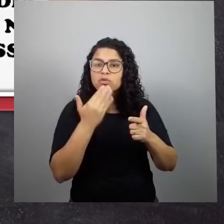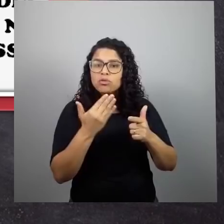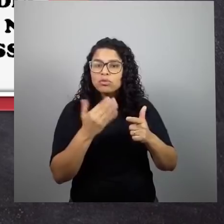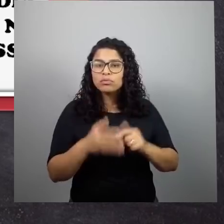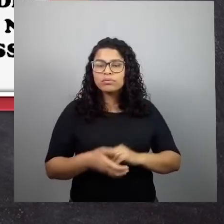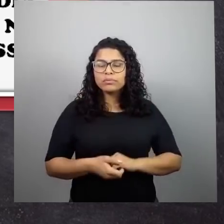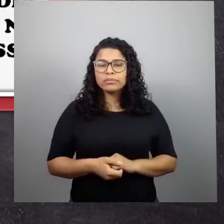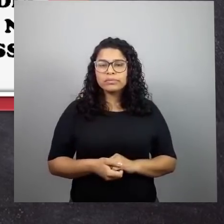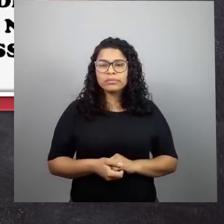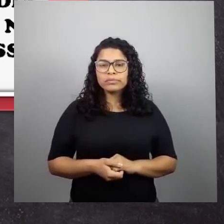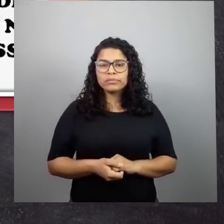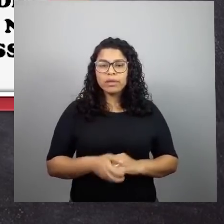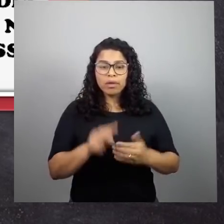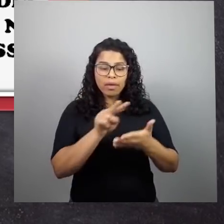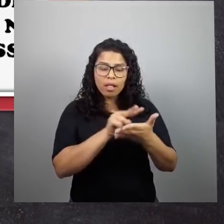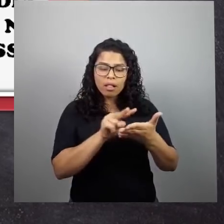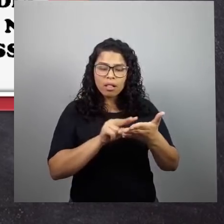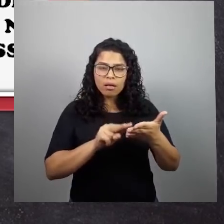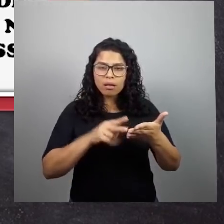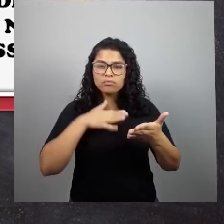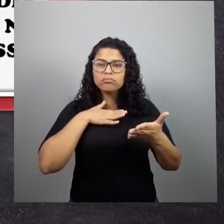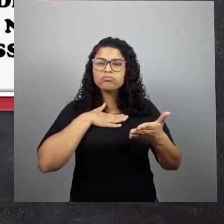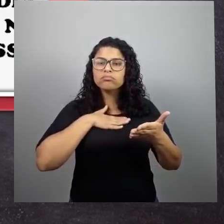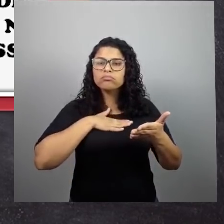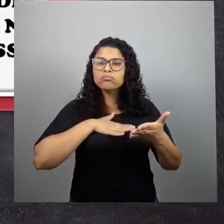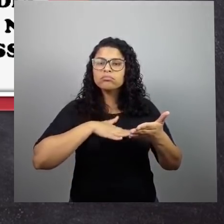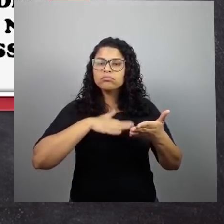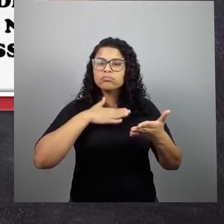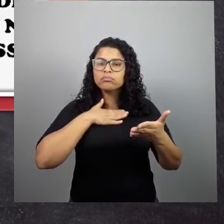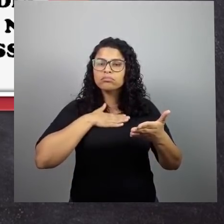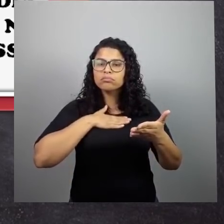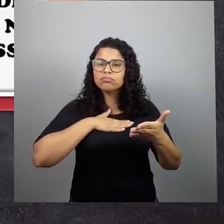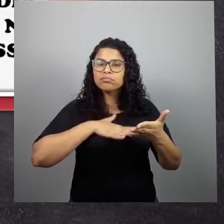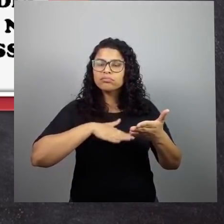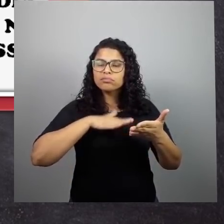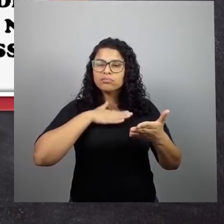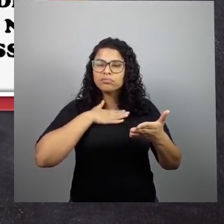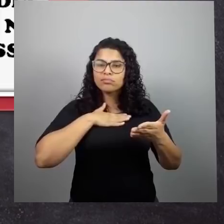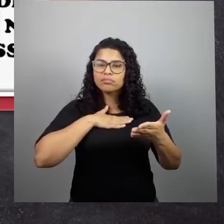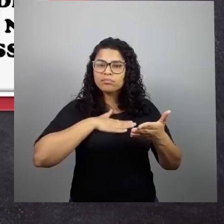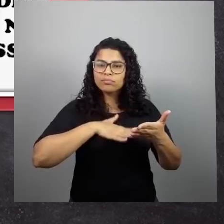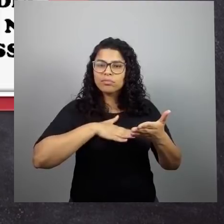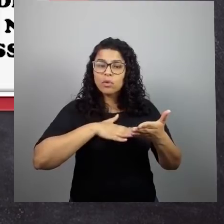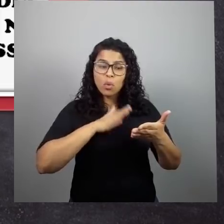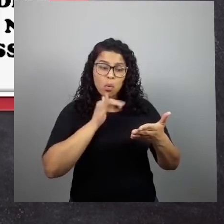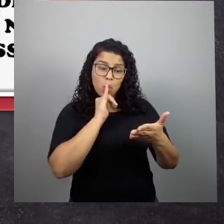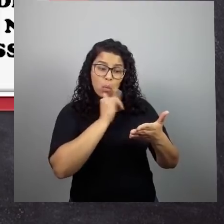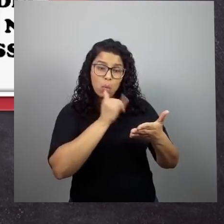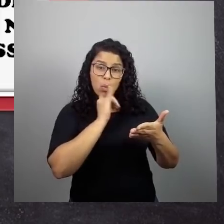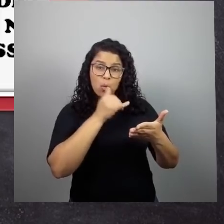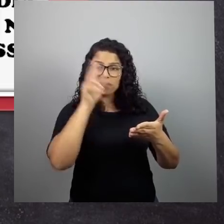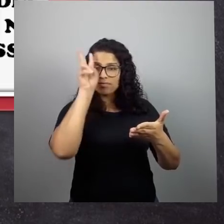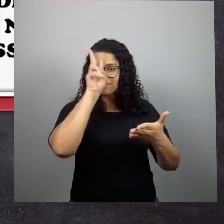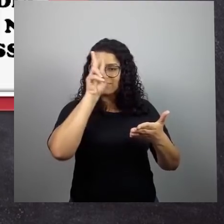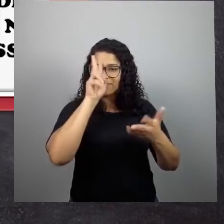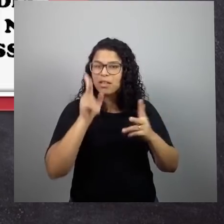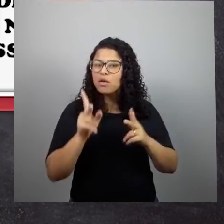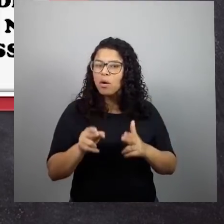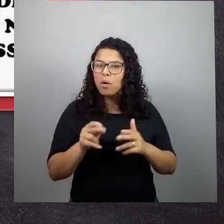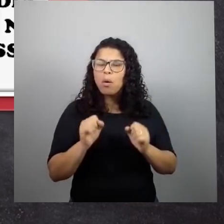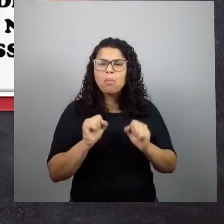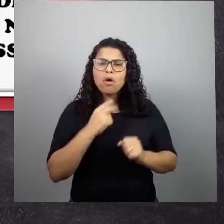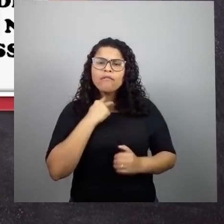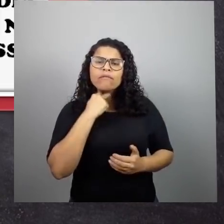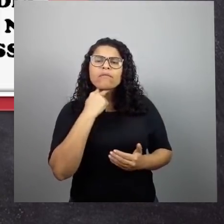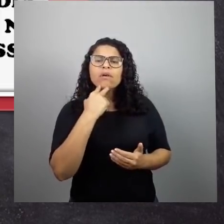pedindo, é lermos devagar, como se estivesse contando uma historinha. Pode ser em